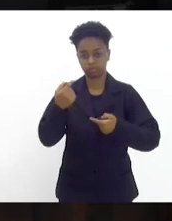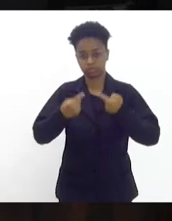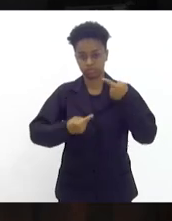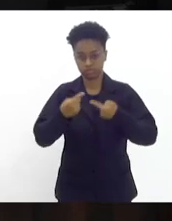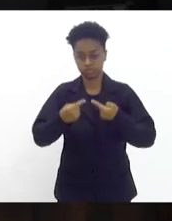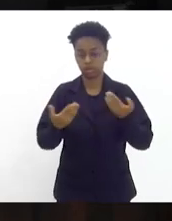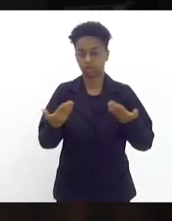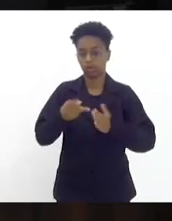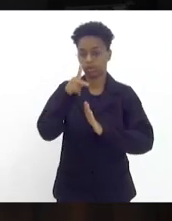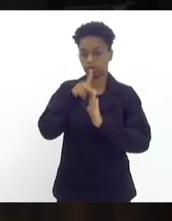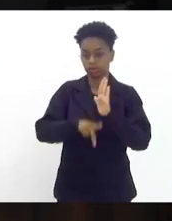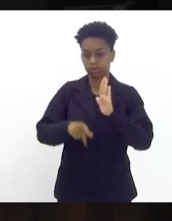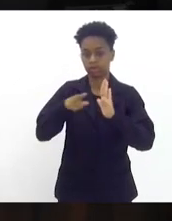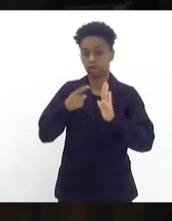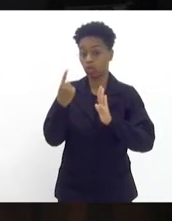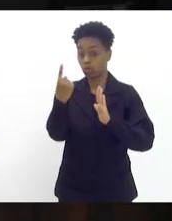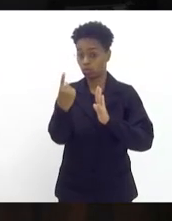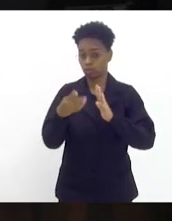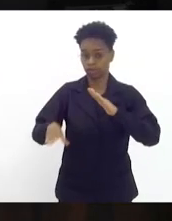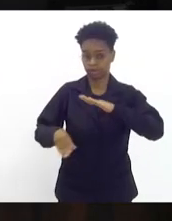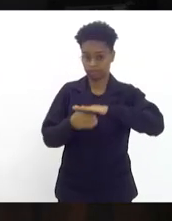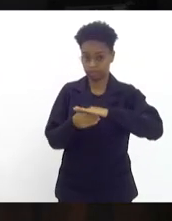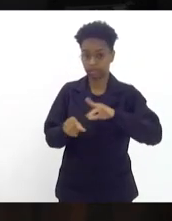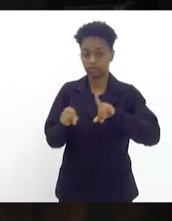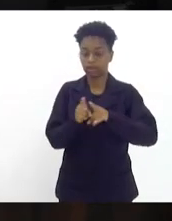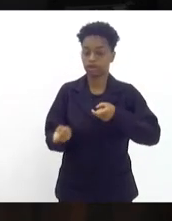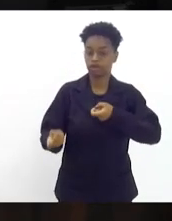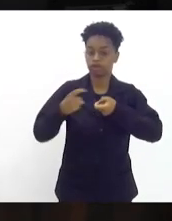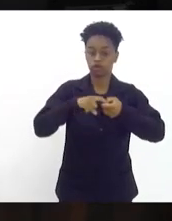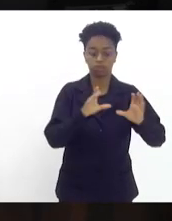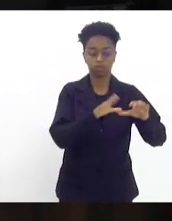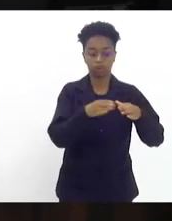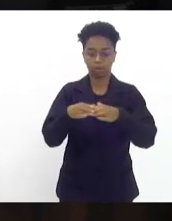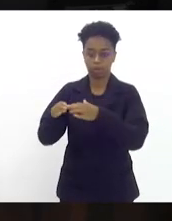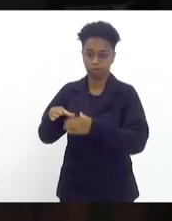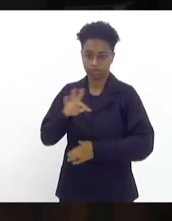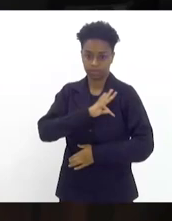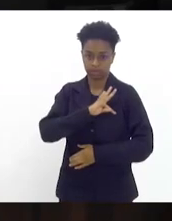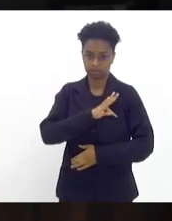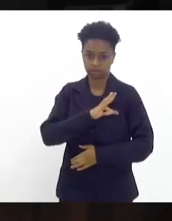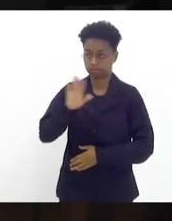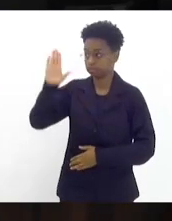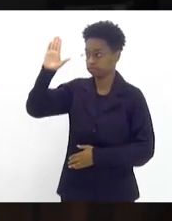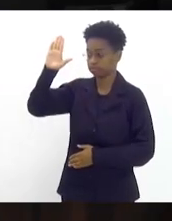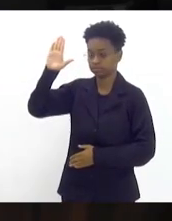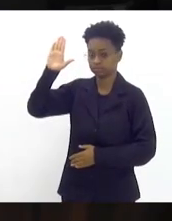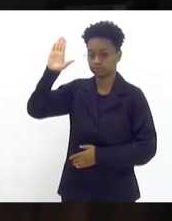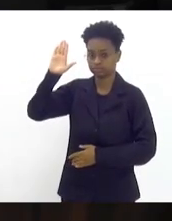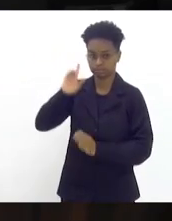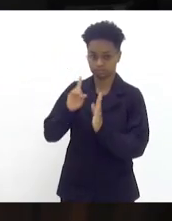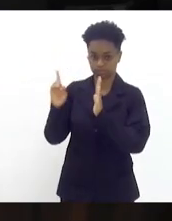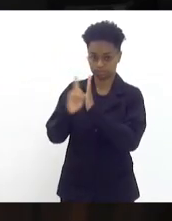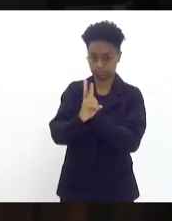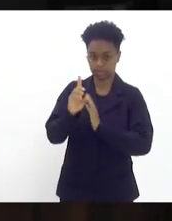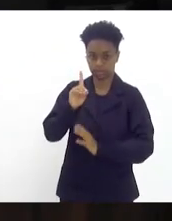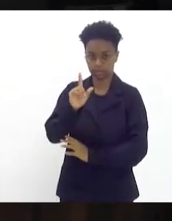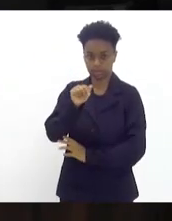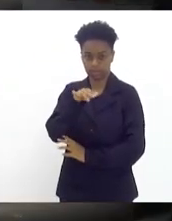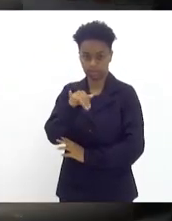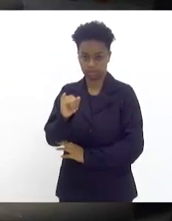discussão projeto recebeu uma Emenda e retorna às comissões técnicas por favor deputada